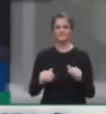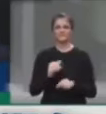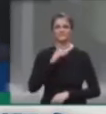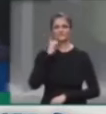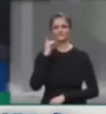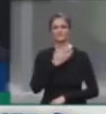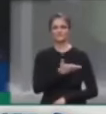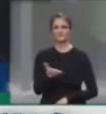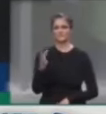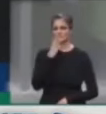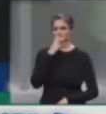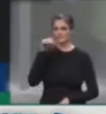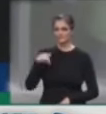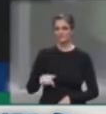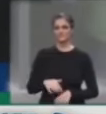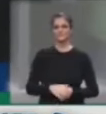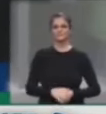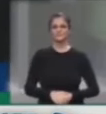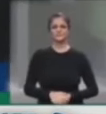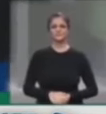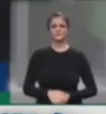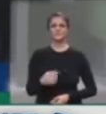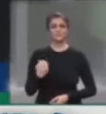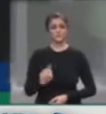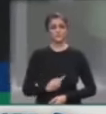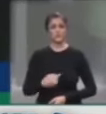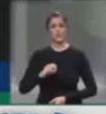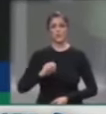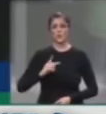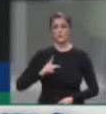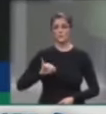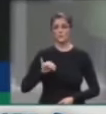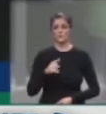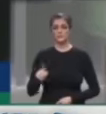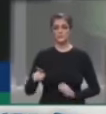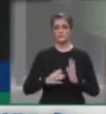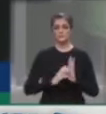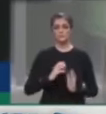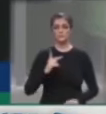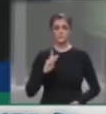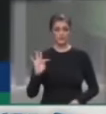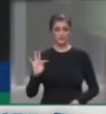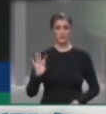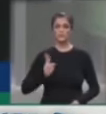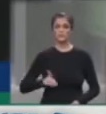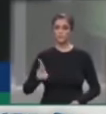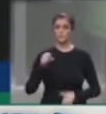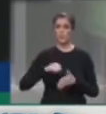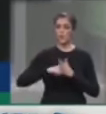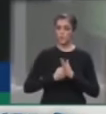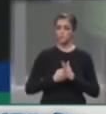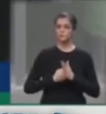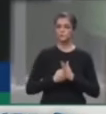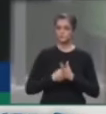que estão nos assistindo e dizer que nós da oposição, do PT, continuamos aqui em